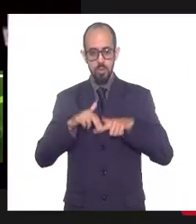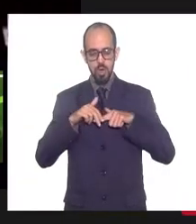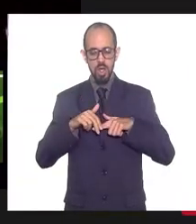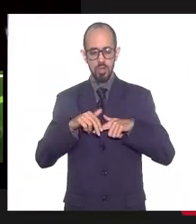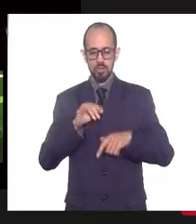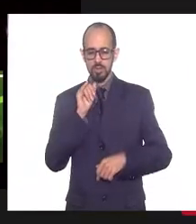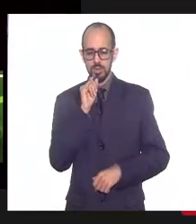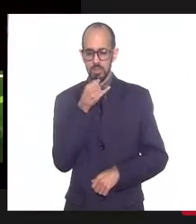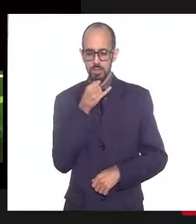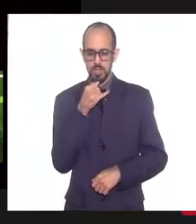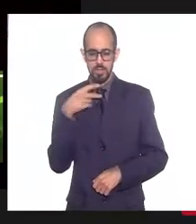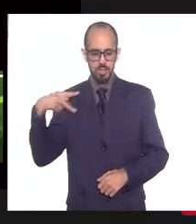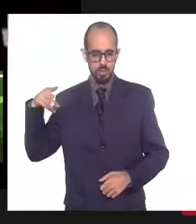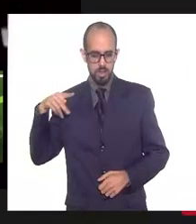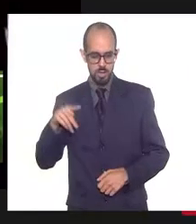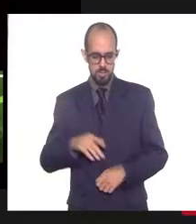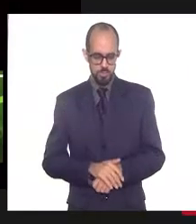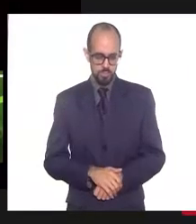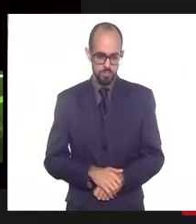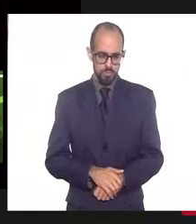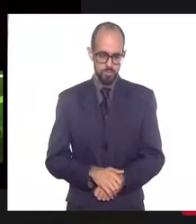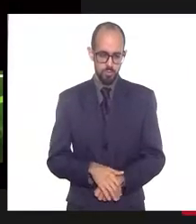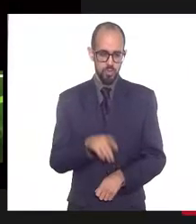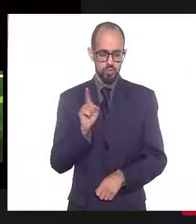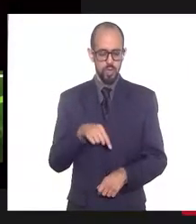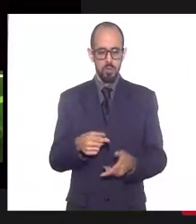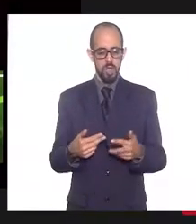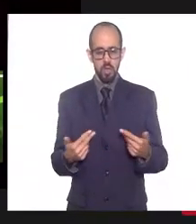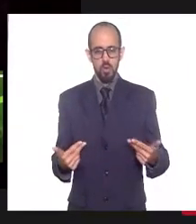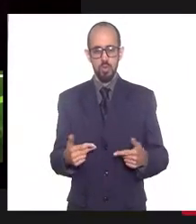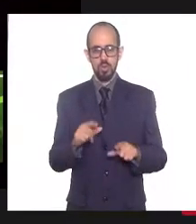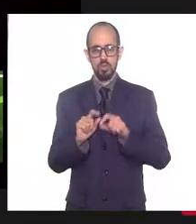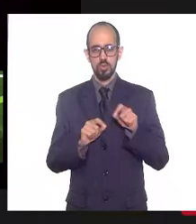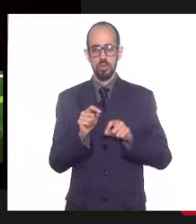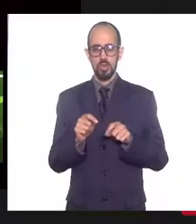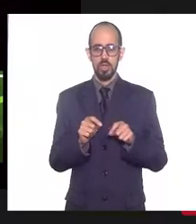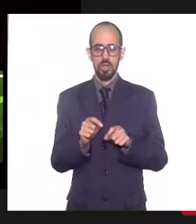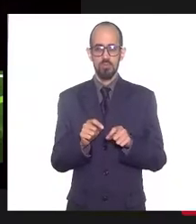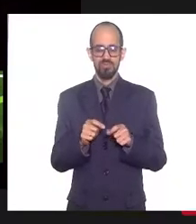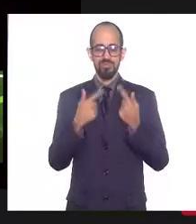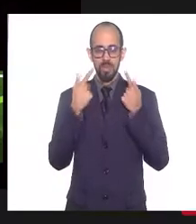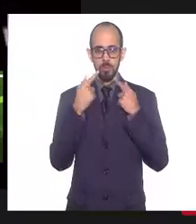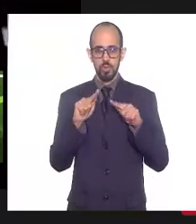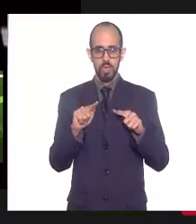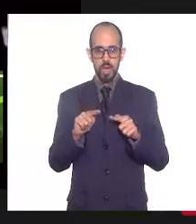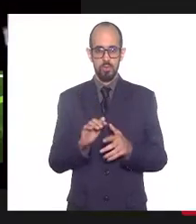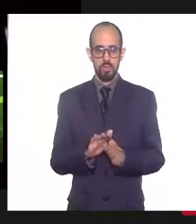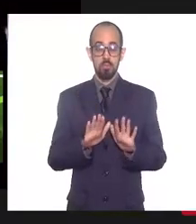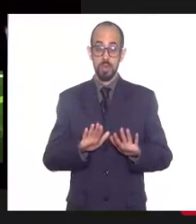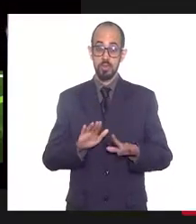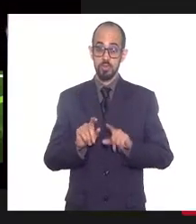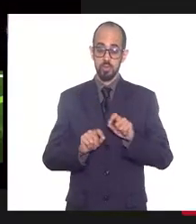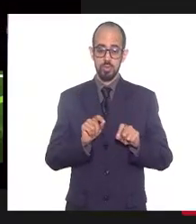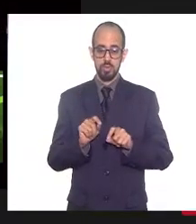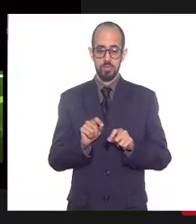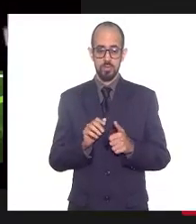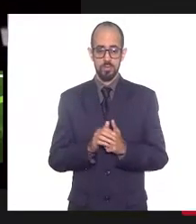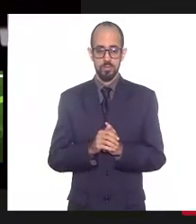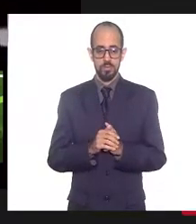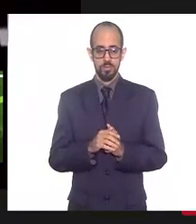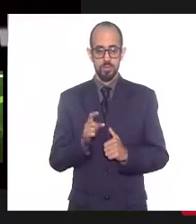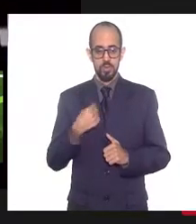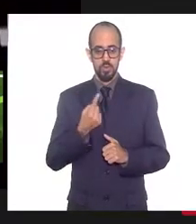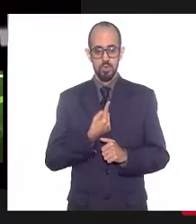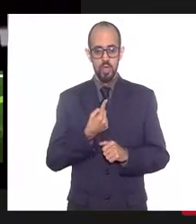né? Isso é uma coisa muito grave. No entanto, a gente